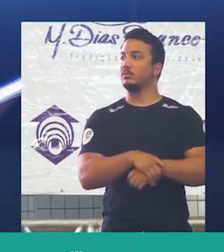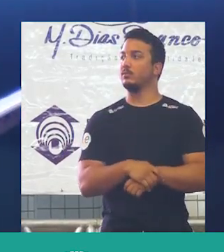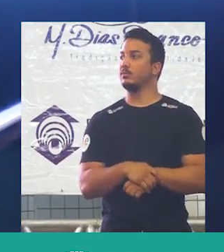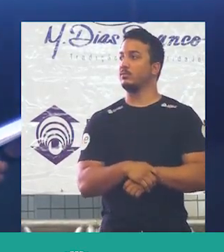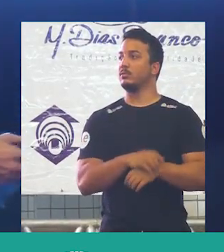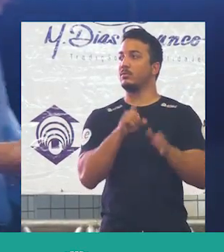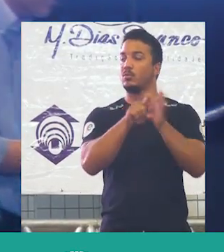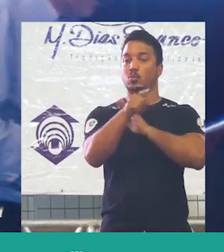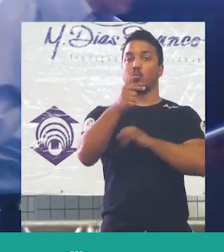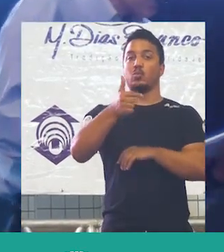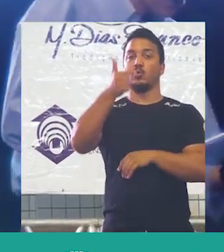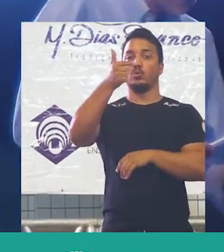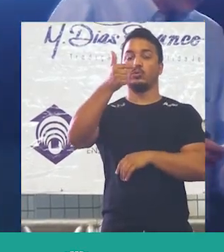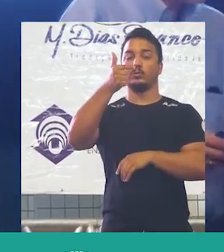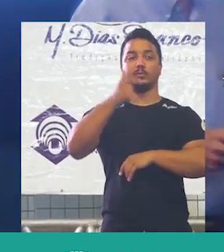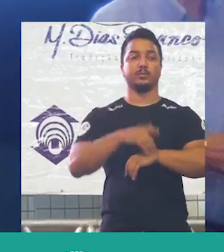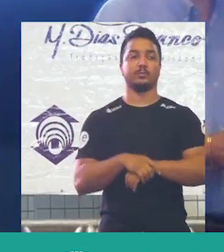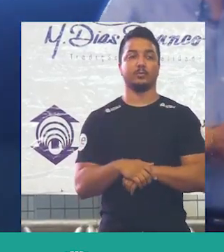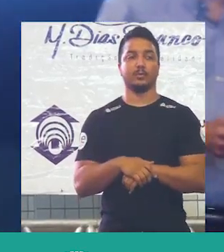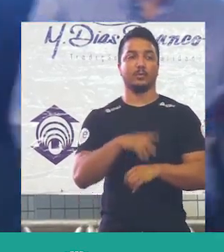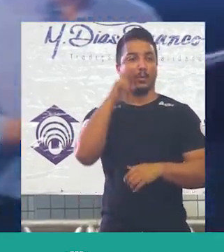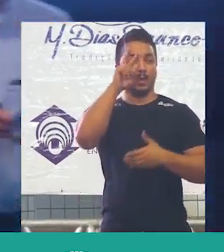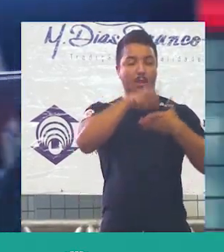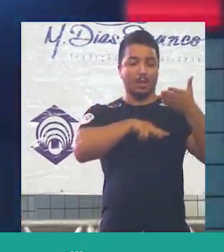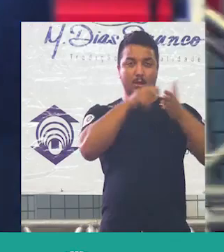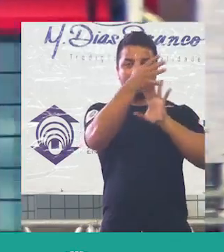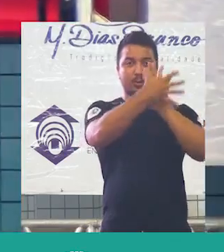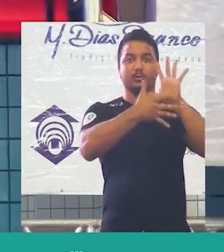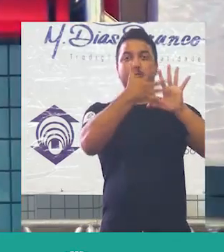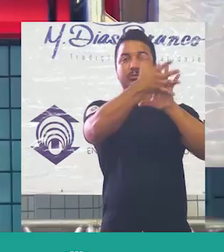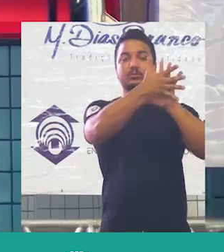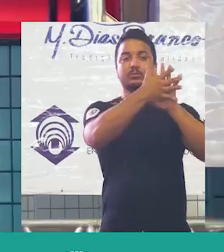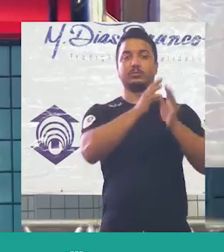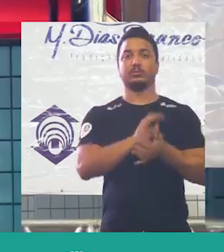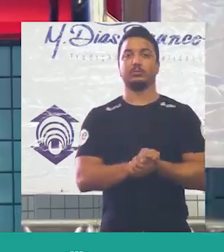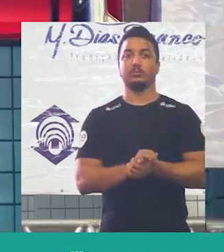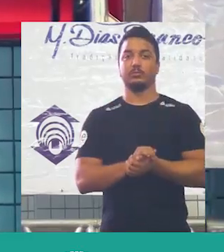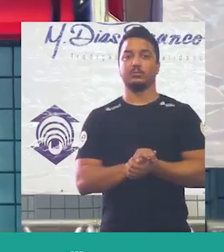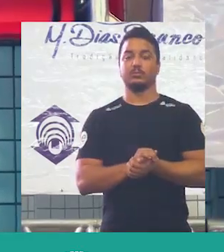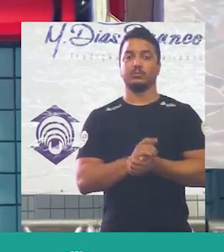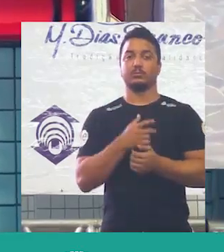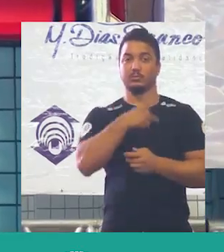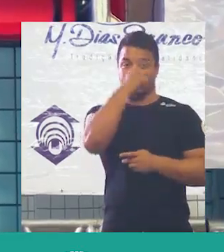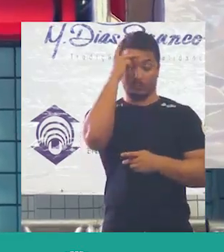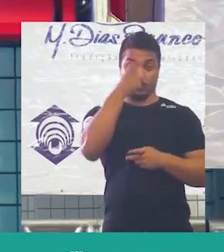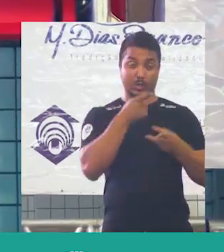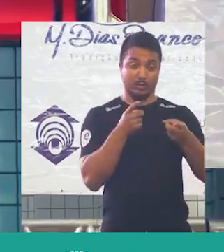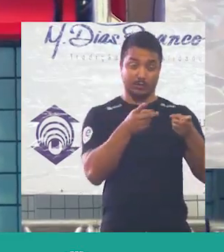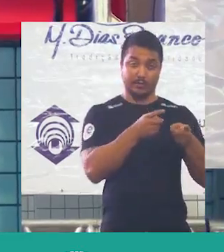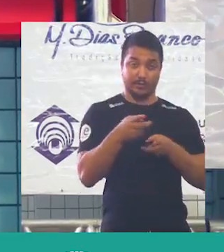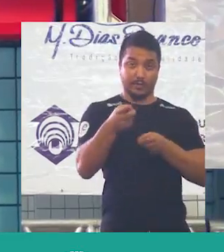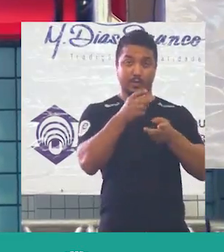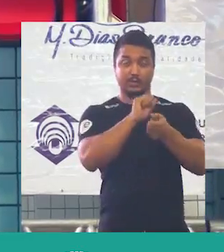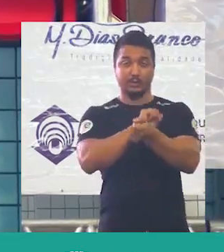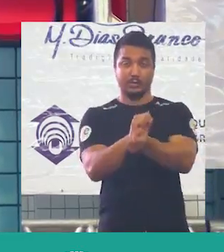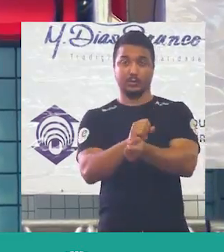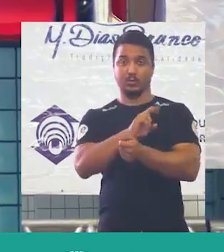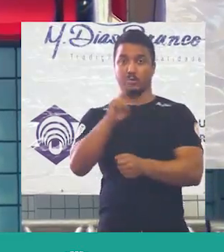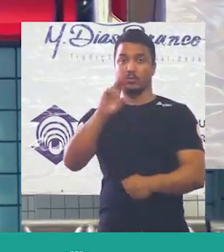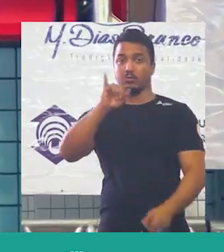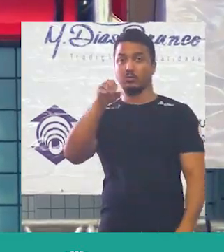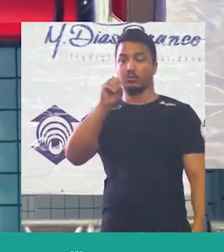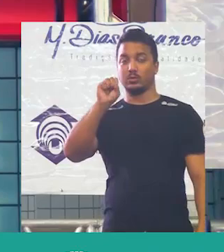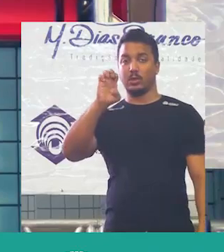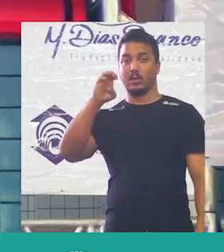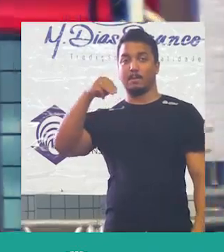questão 2. Leia os textos a seguir. O negociante de escravos, José Moreira